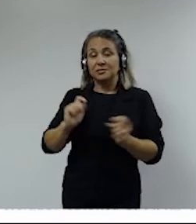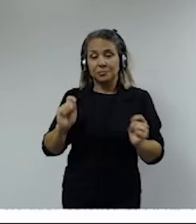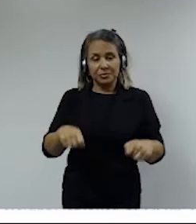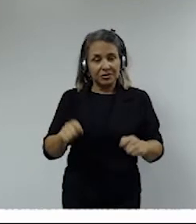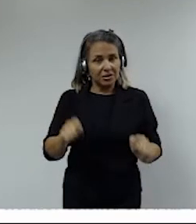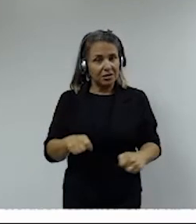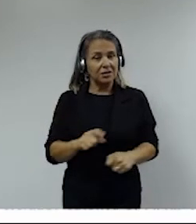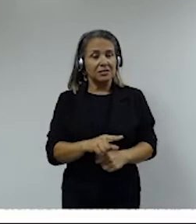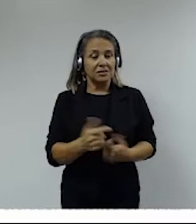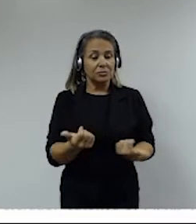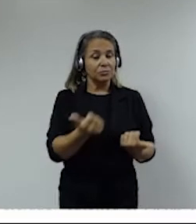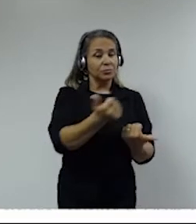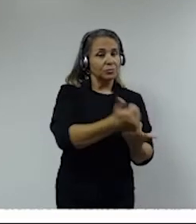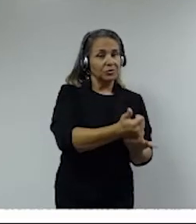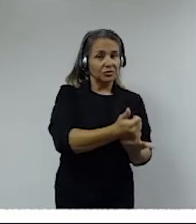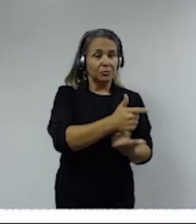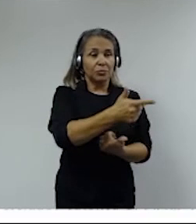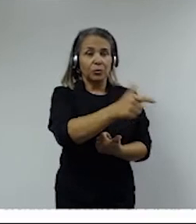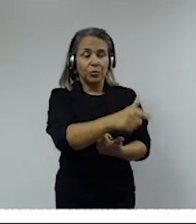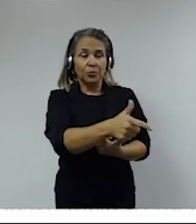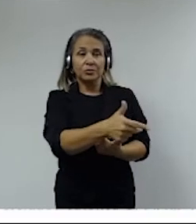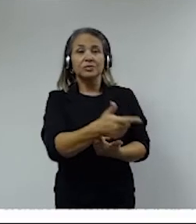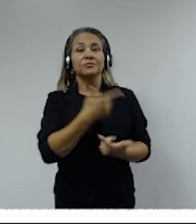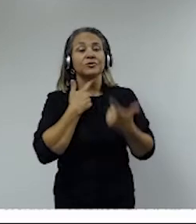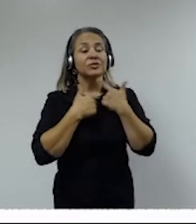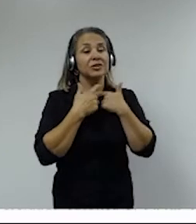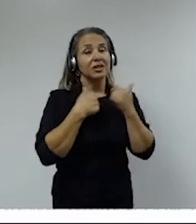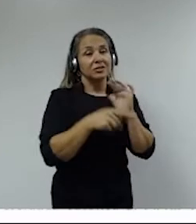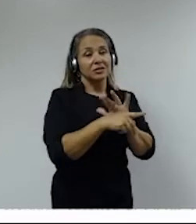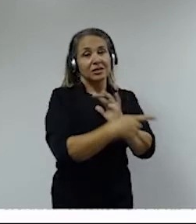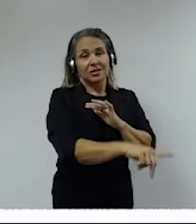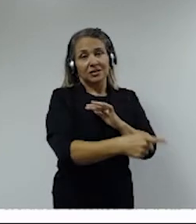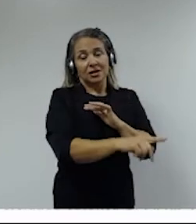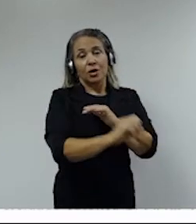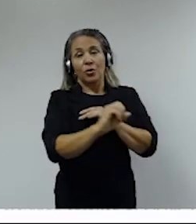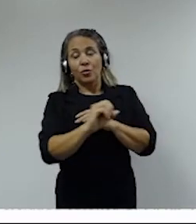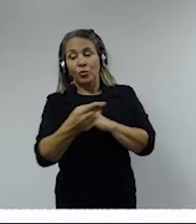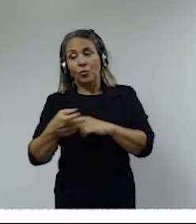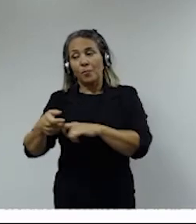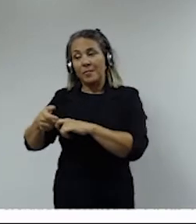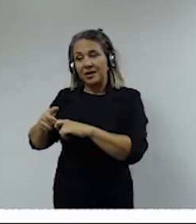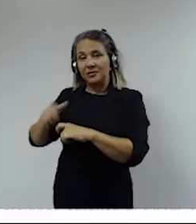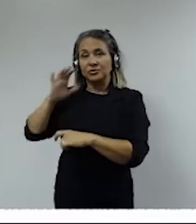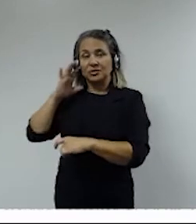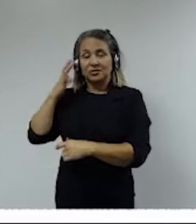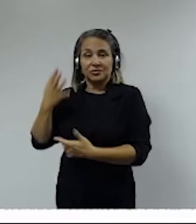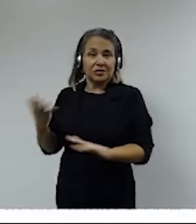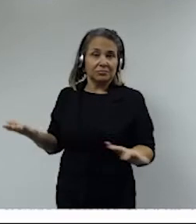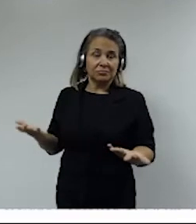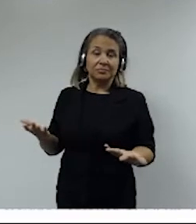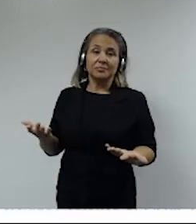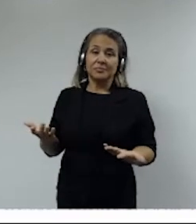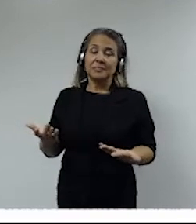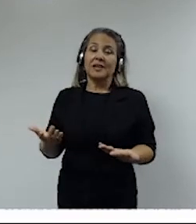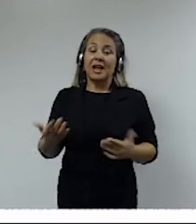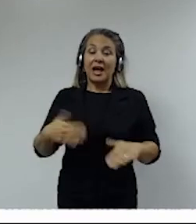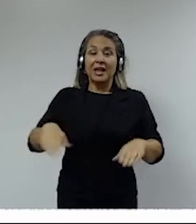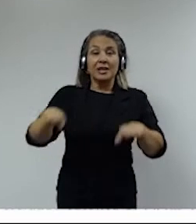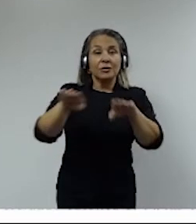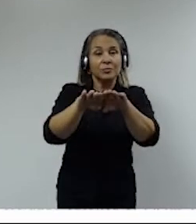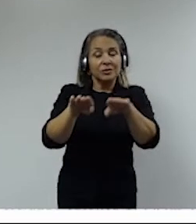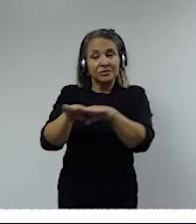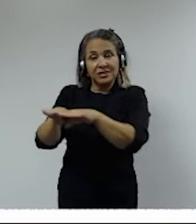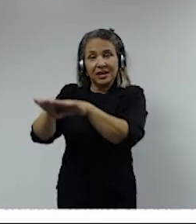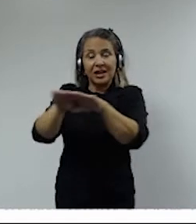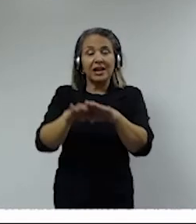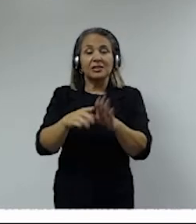poderia ser substituída por uma outra vontade, ou se caberia ao médico. Enfim, a equidade, a não estigmatização,